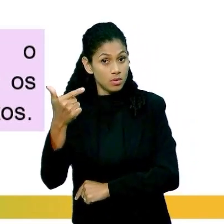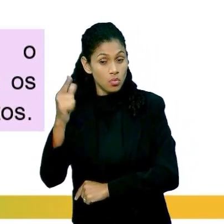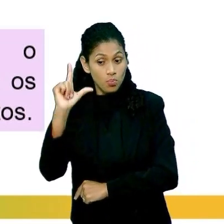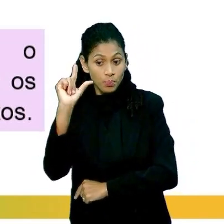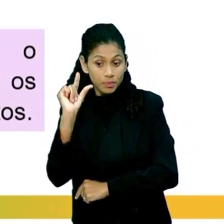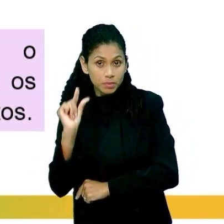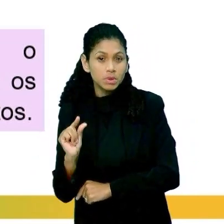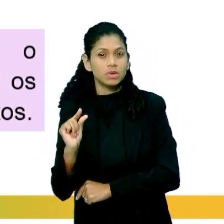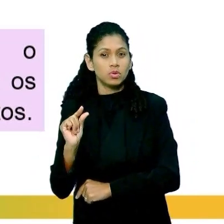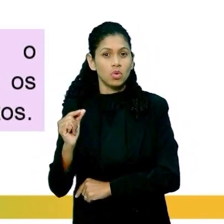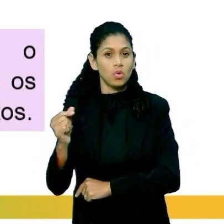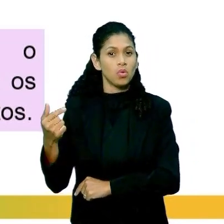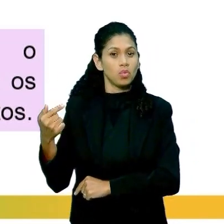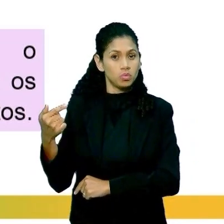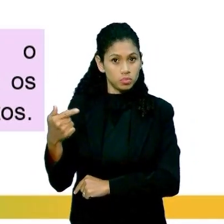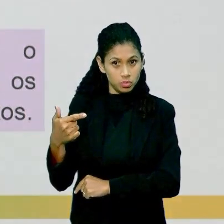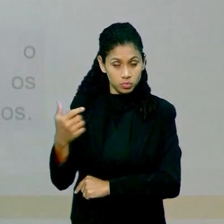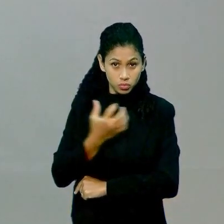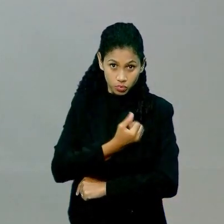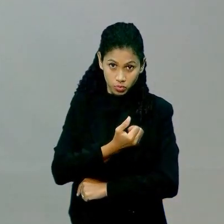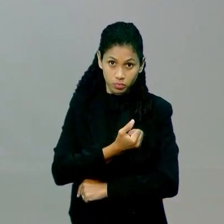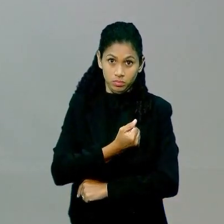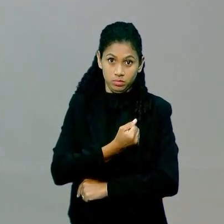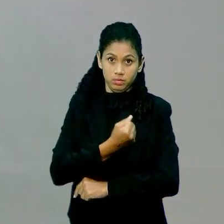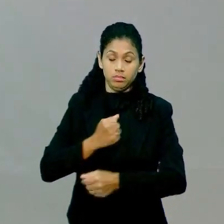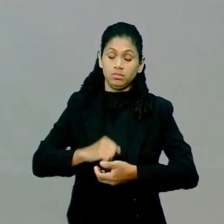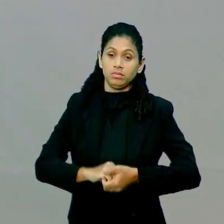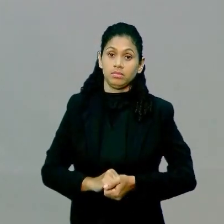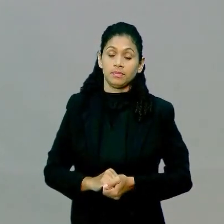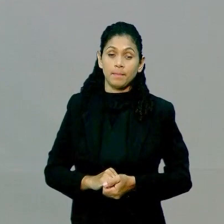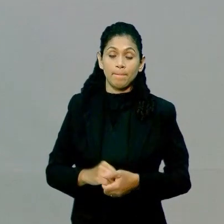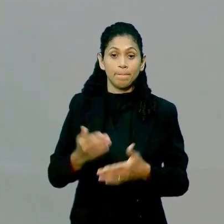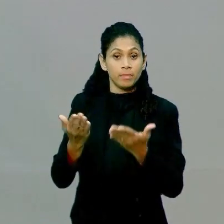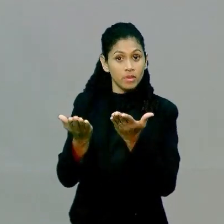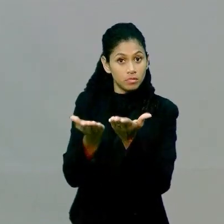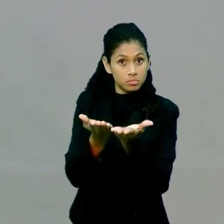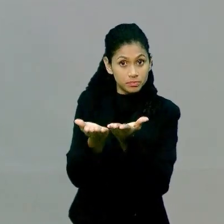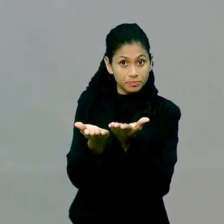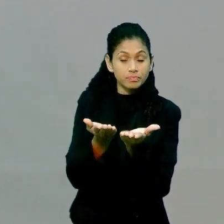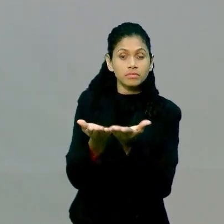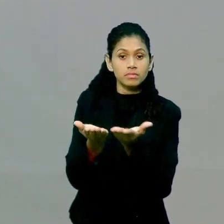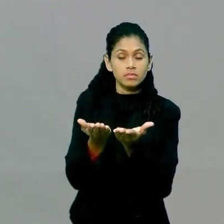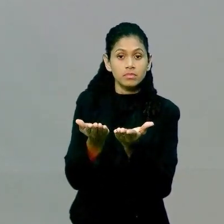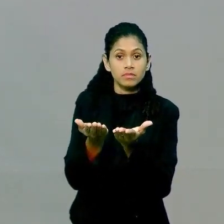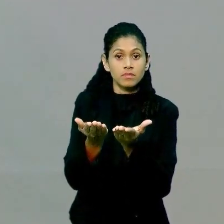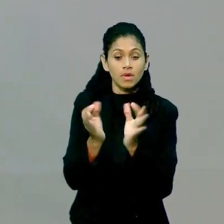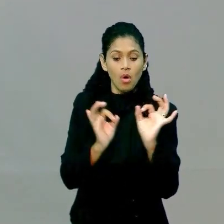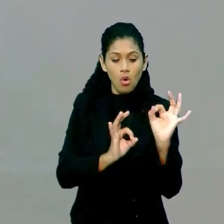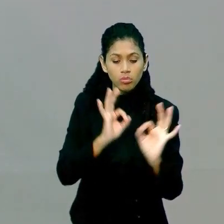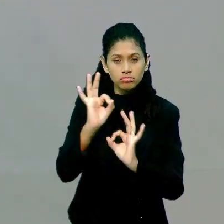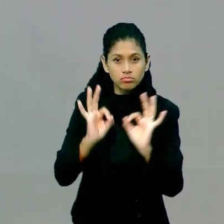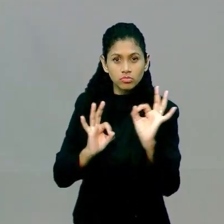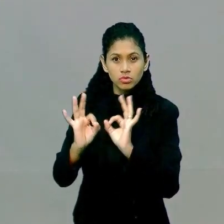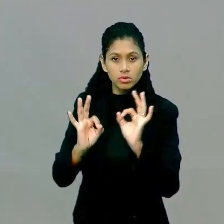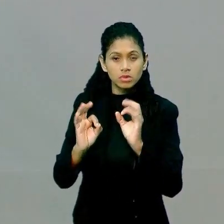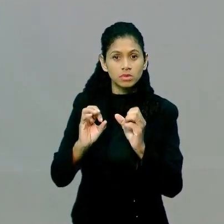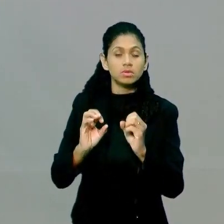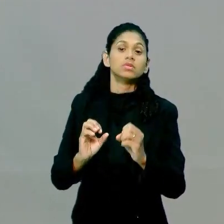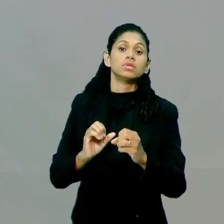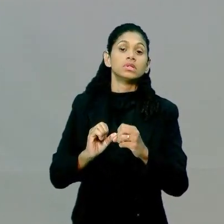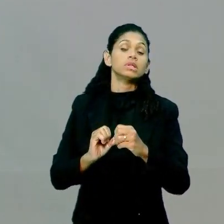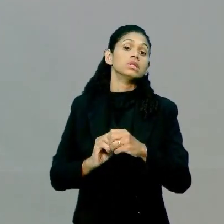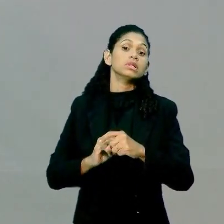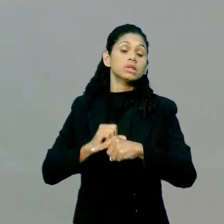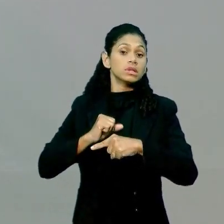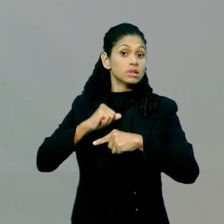fazer assim com os outros elementos. Tudo bem? Então, o balanceamento estequiométrico nada mais é do que organizar os átomos. Os átomos